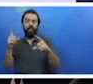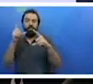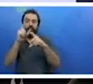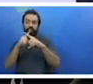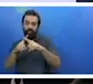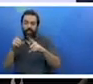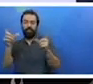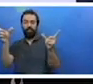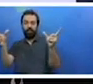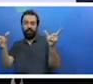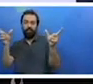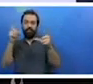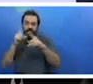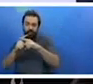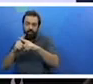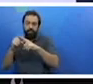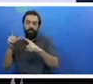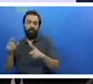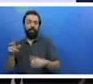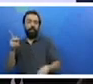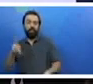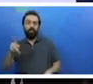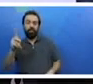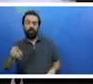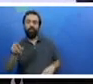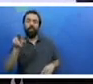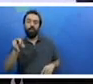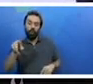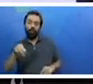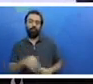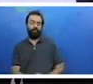da multiplicação. Ok?